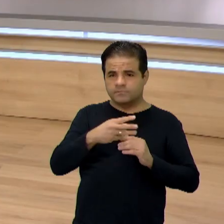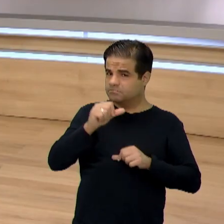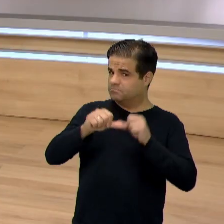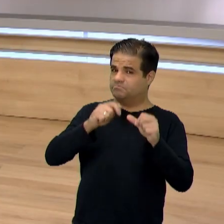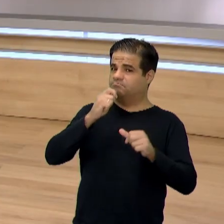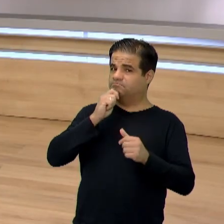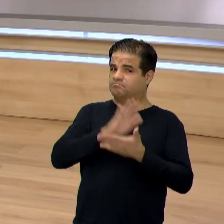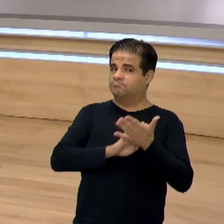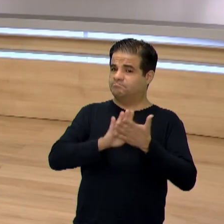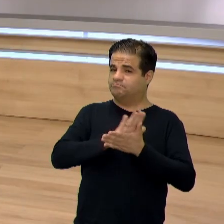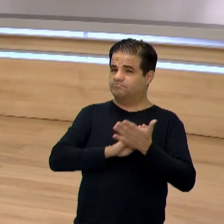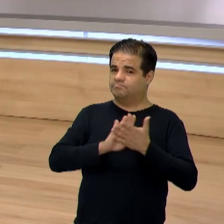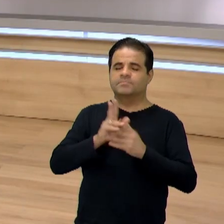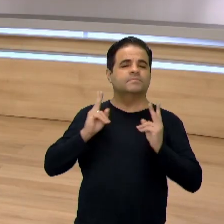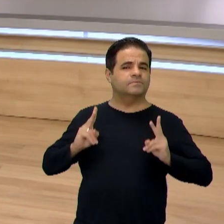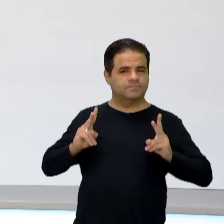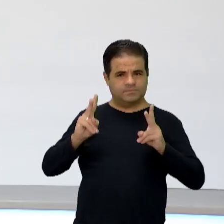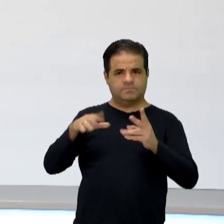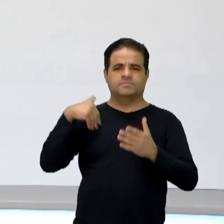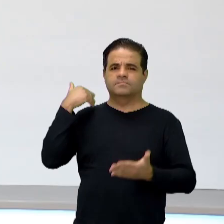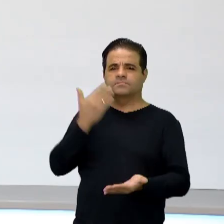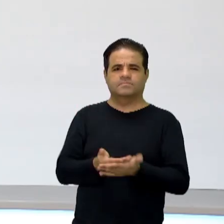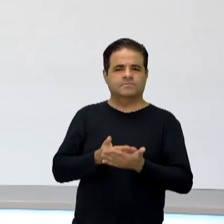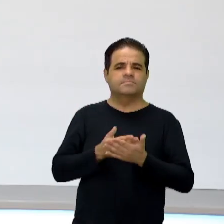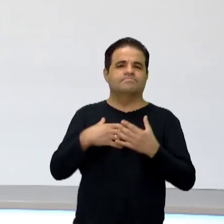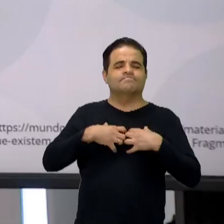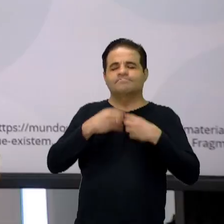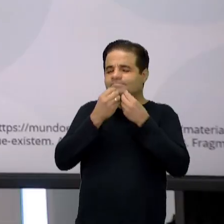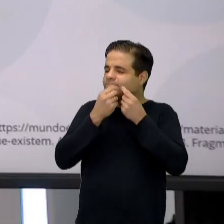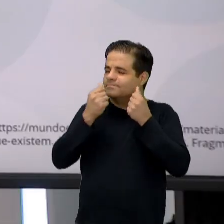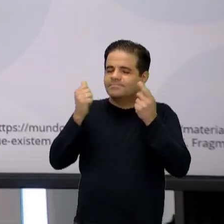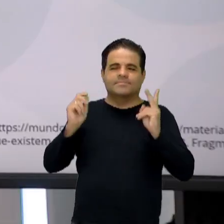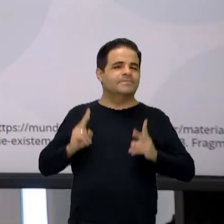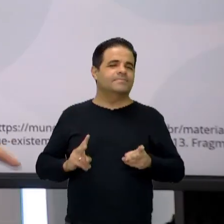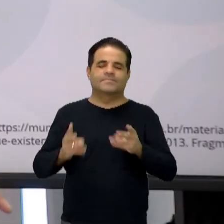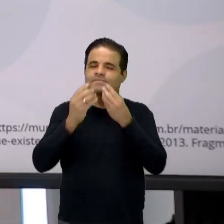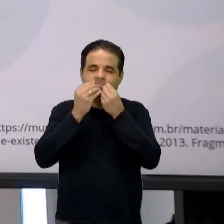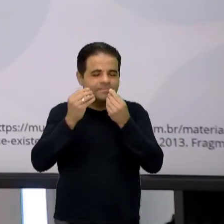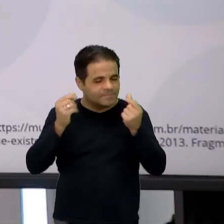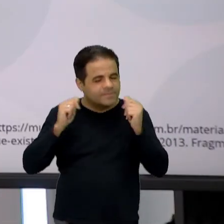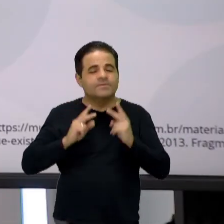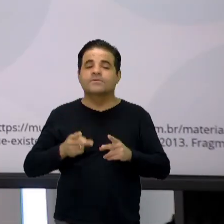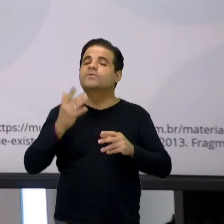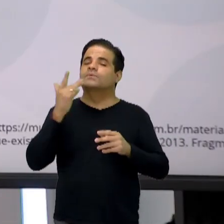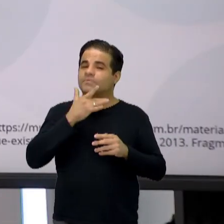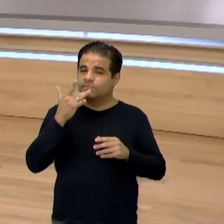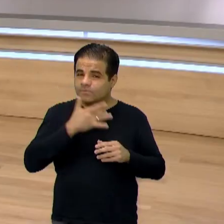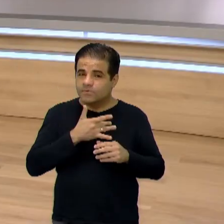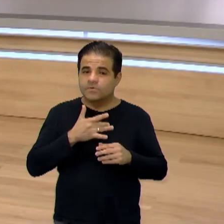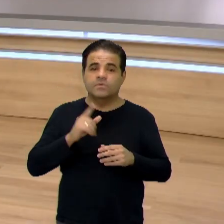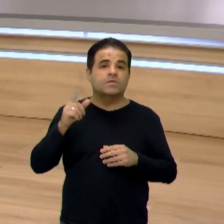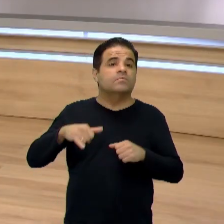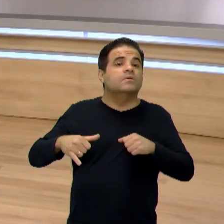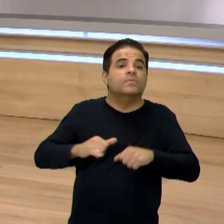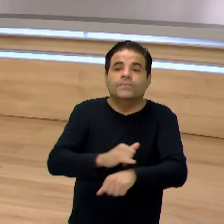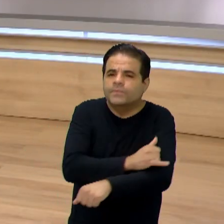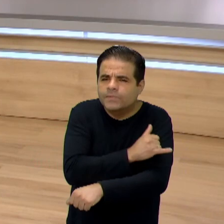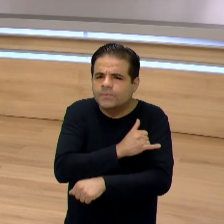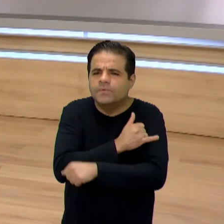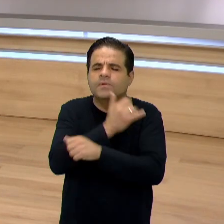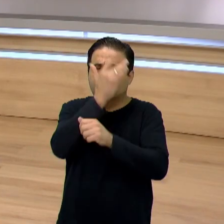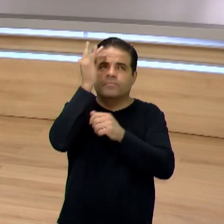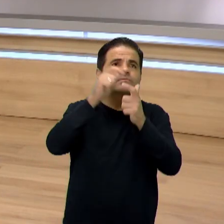nada, tá? O açaí continua a mesma coisa. Continua sendo uma delícia. Exatamente, o açaí continua sendo uma delícia e não é calórico,